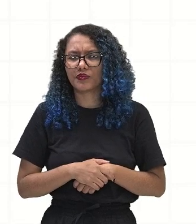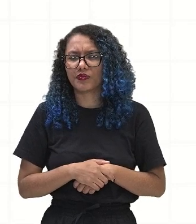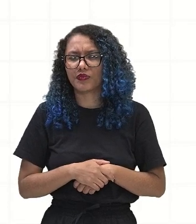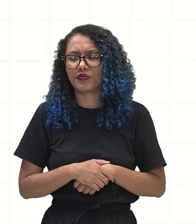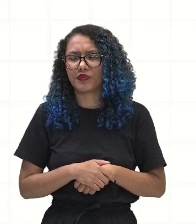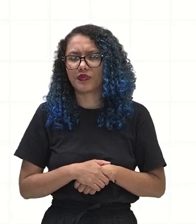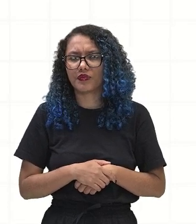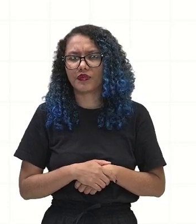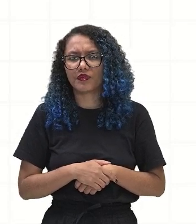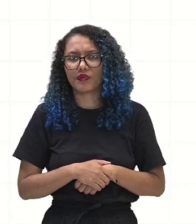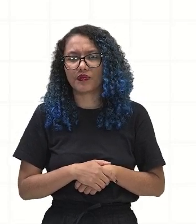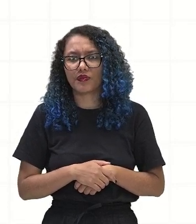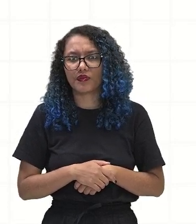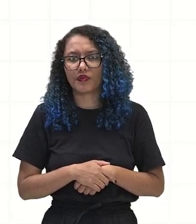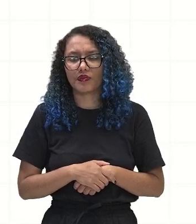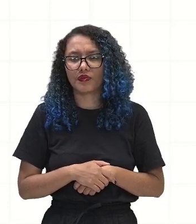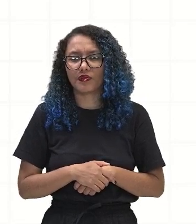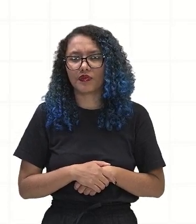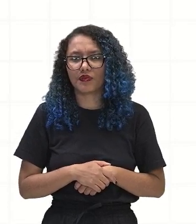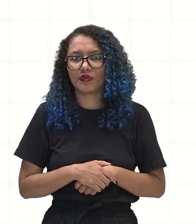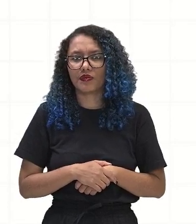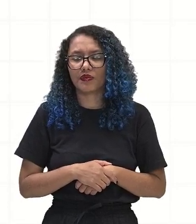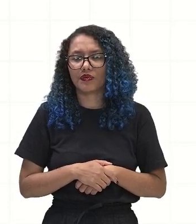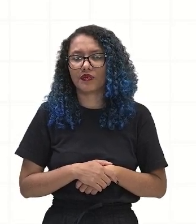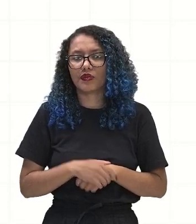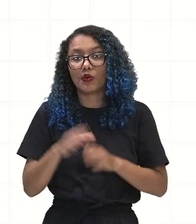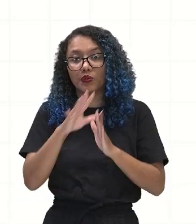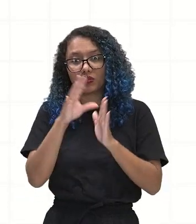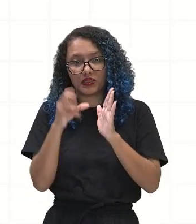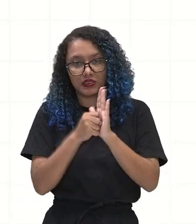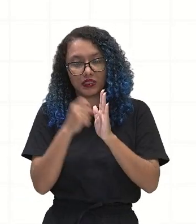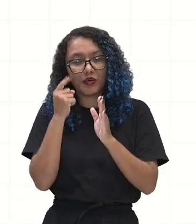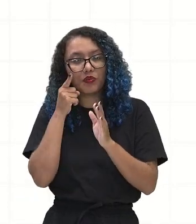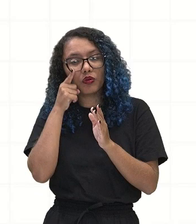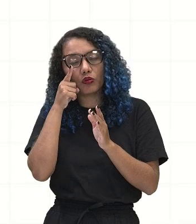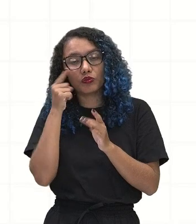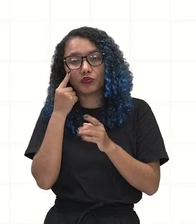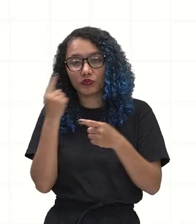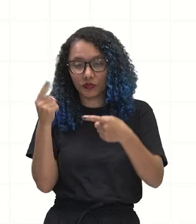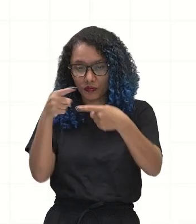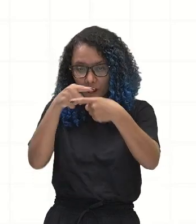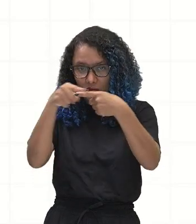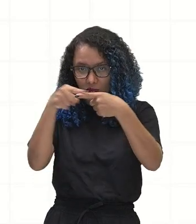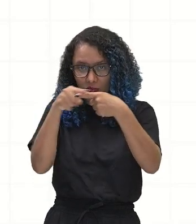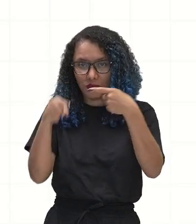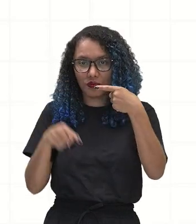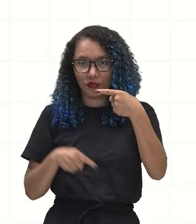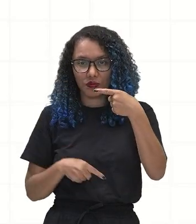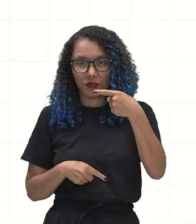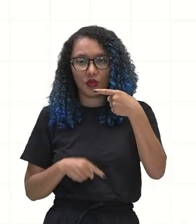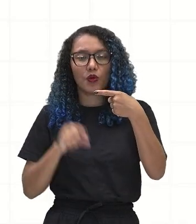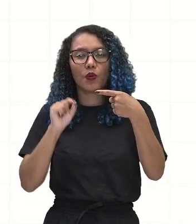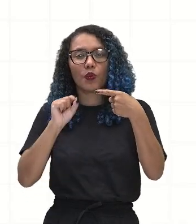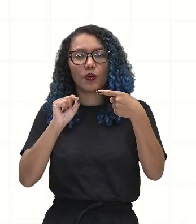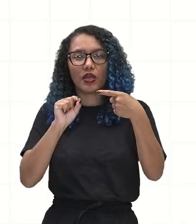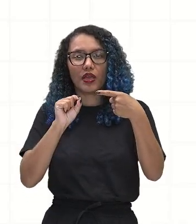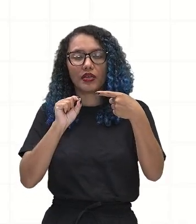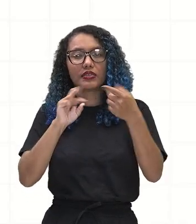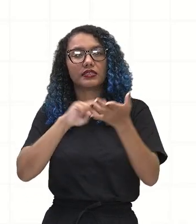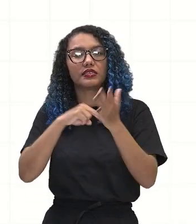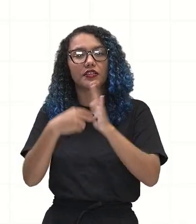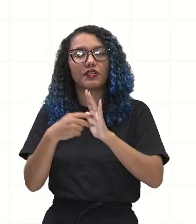ele é sinônimo aí da divisão, tá dizendo que aqui está acontecendo uma divisão.